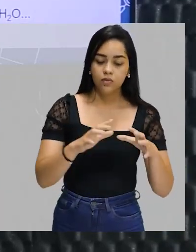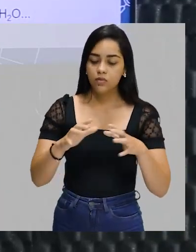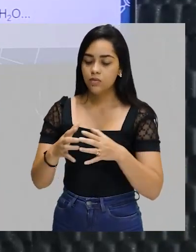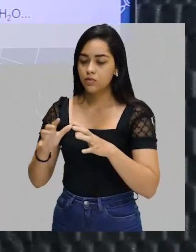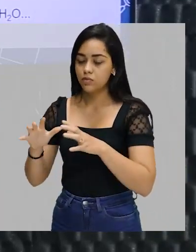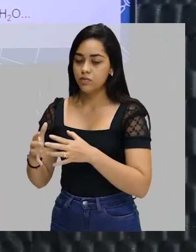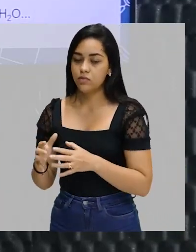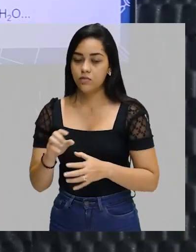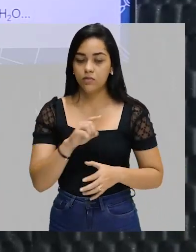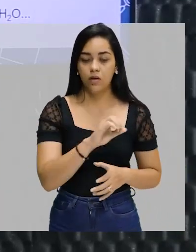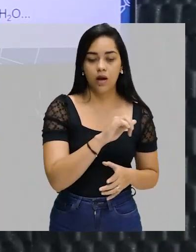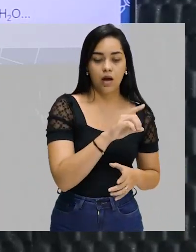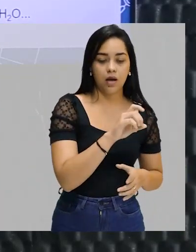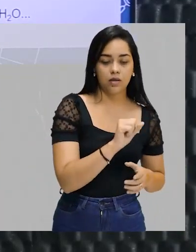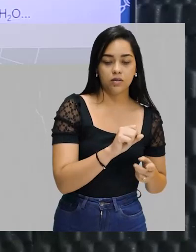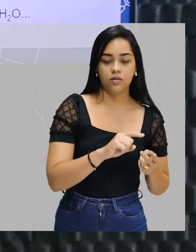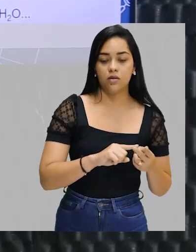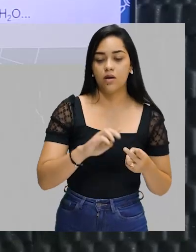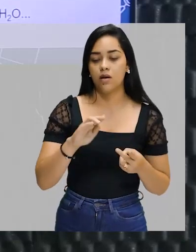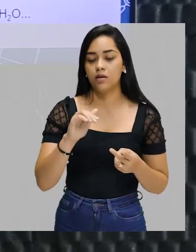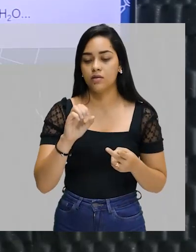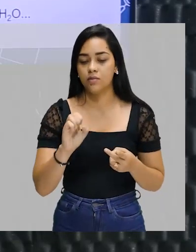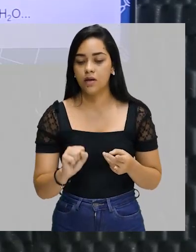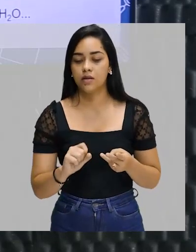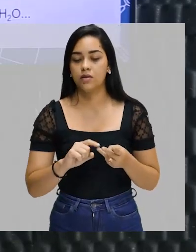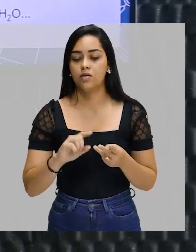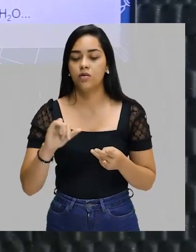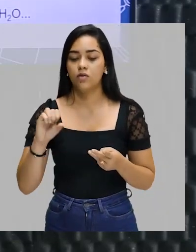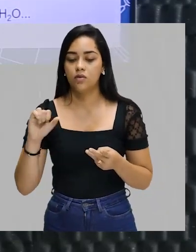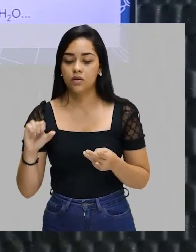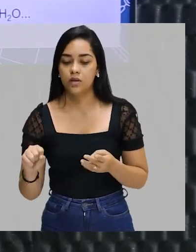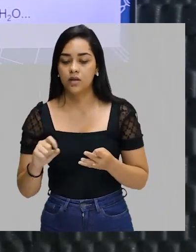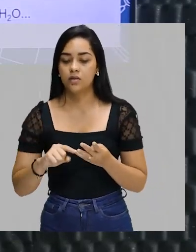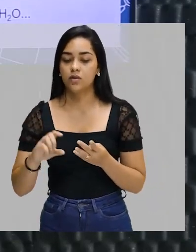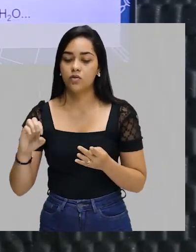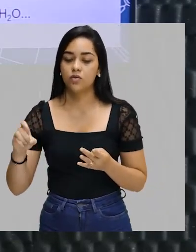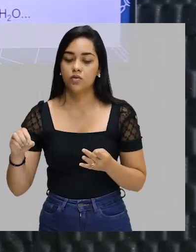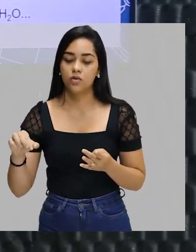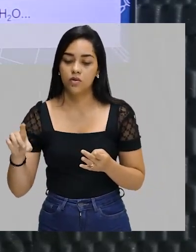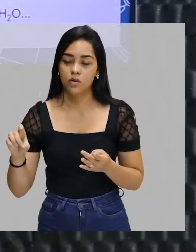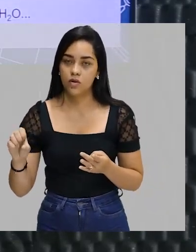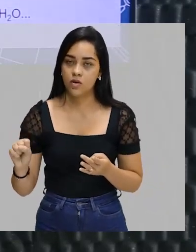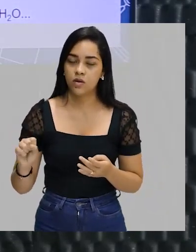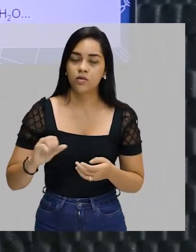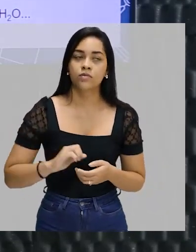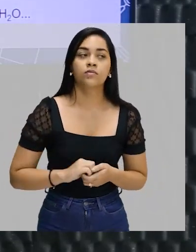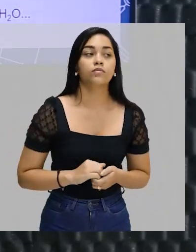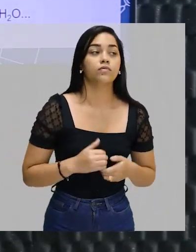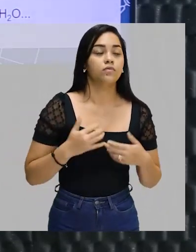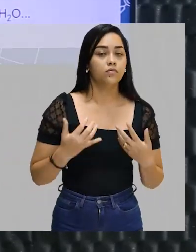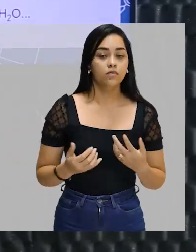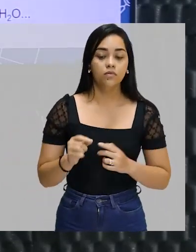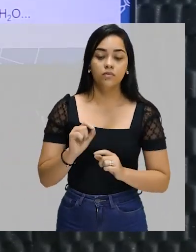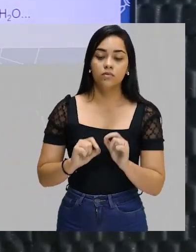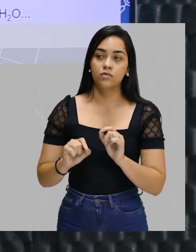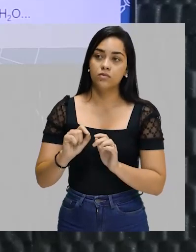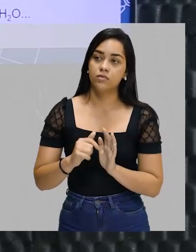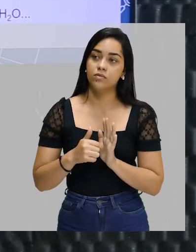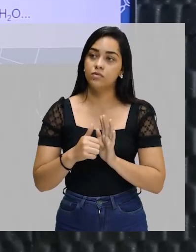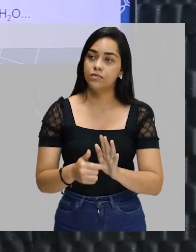Nós temos os ácidos, as bases, os sais e os óxidos. E eles